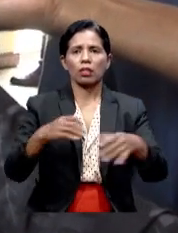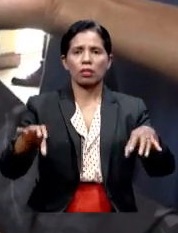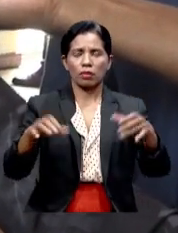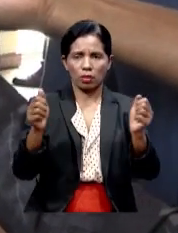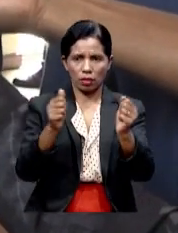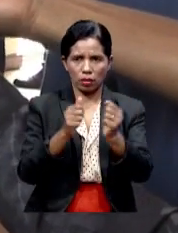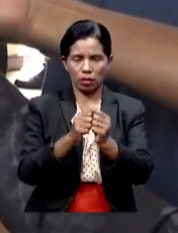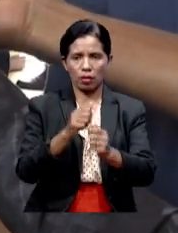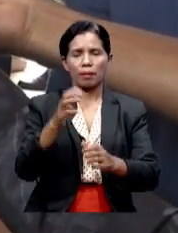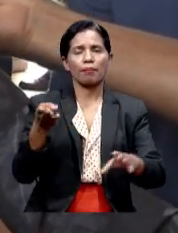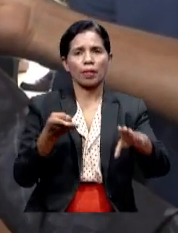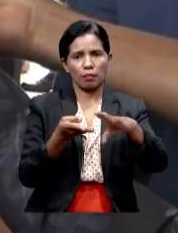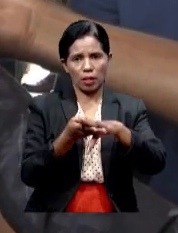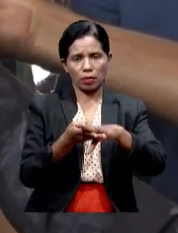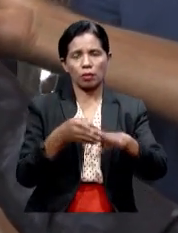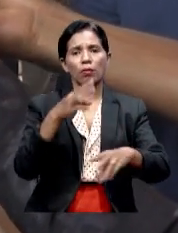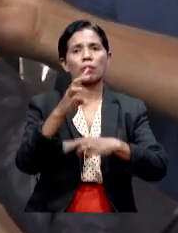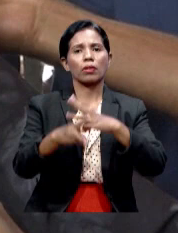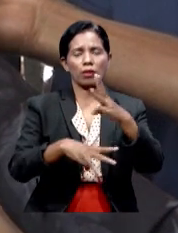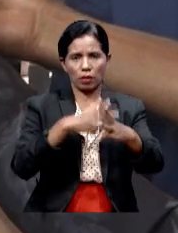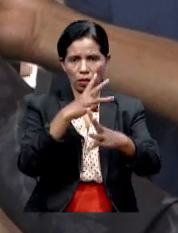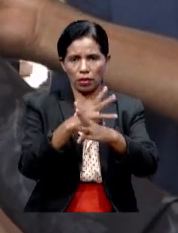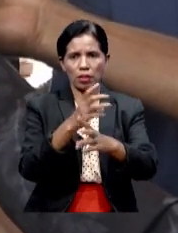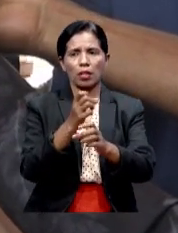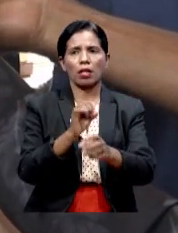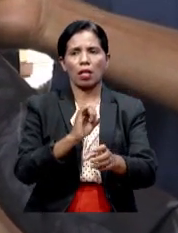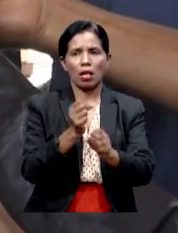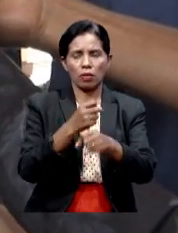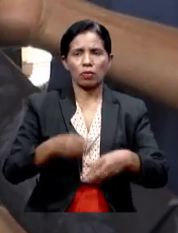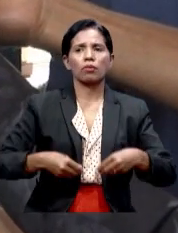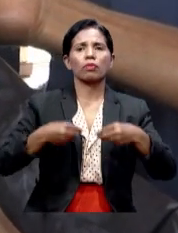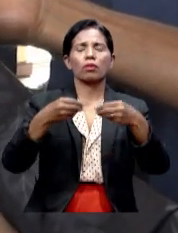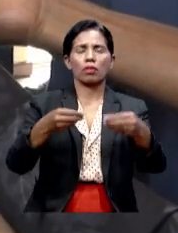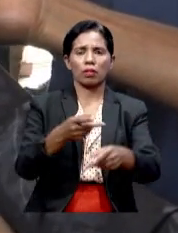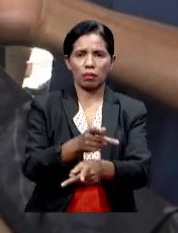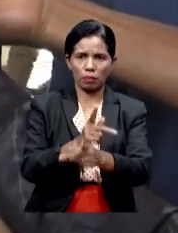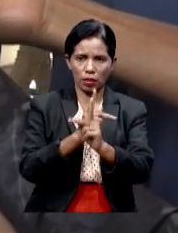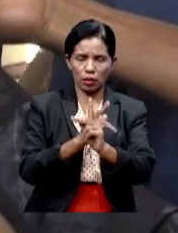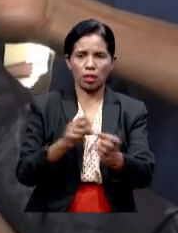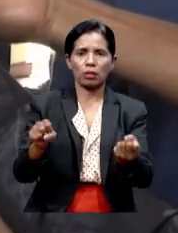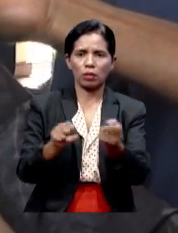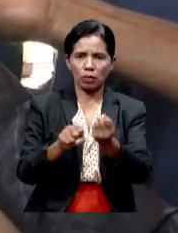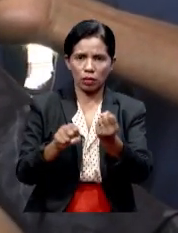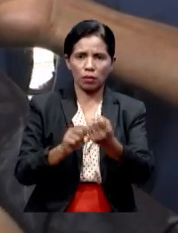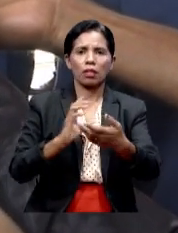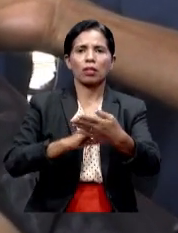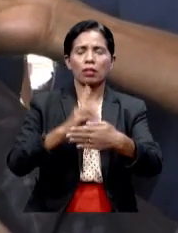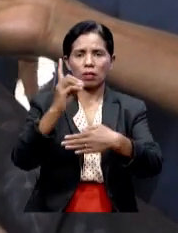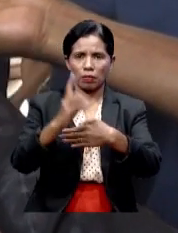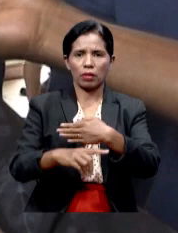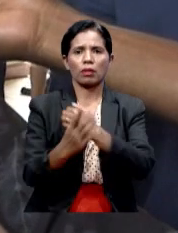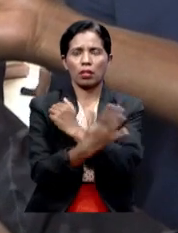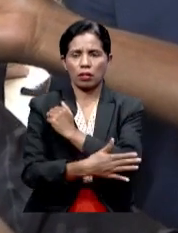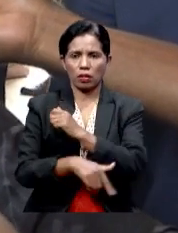Banco Mundial, né, halo empréstimos para apoio, né, desenvolvimento raiz